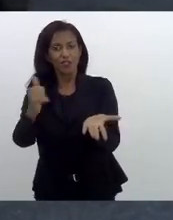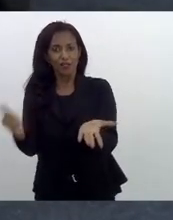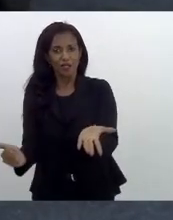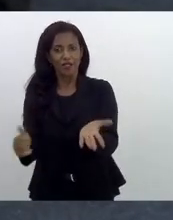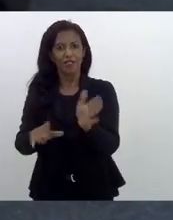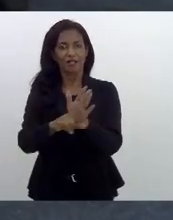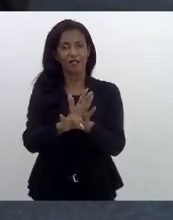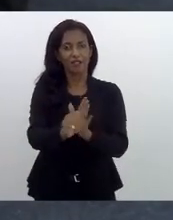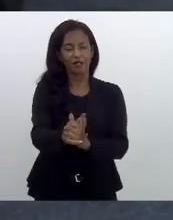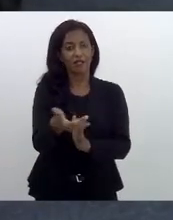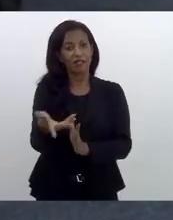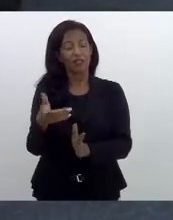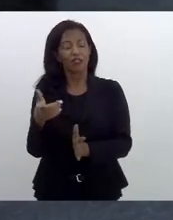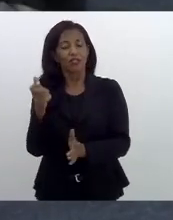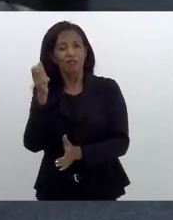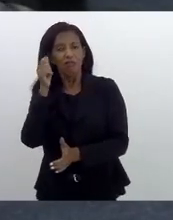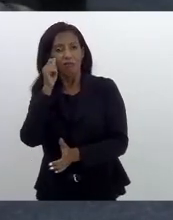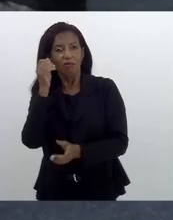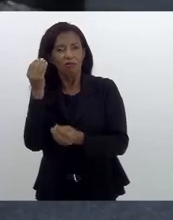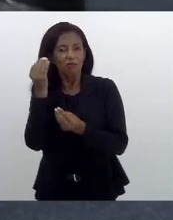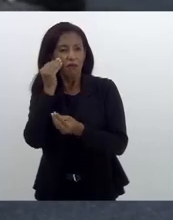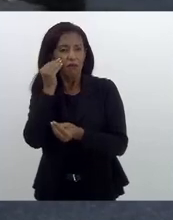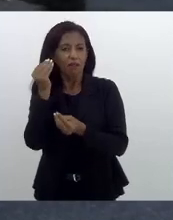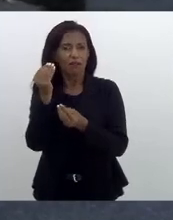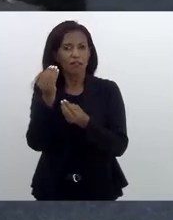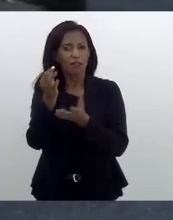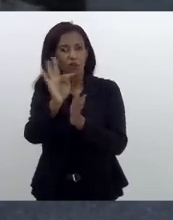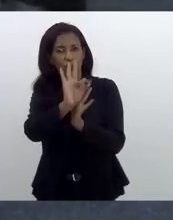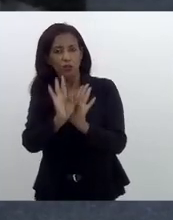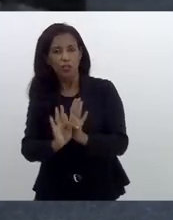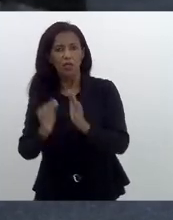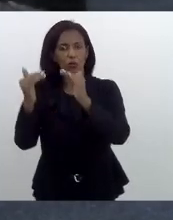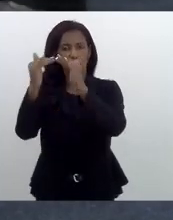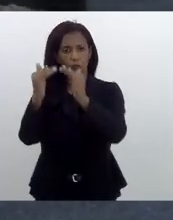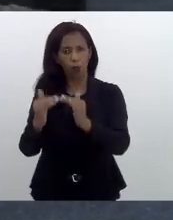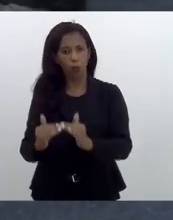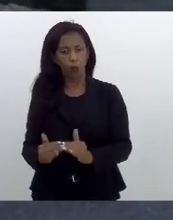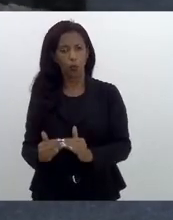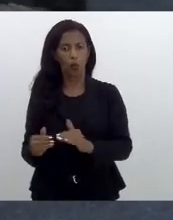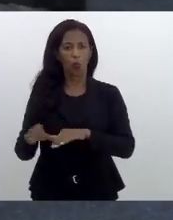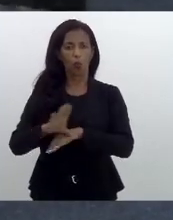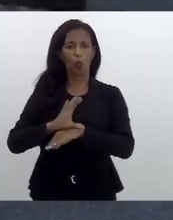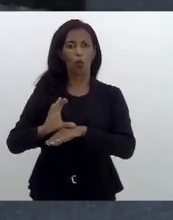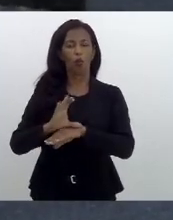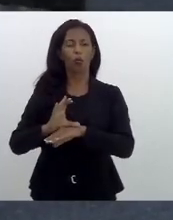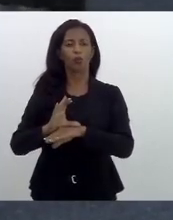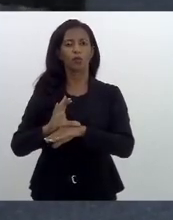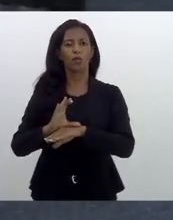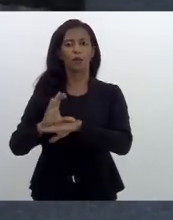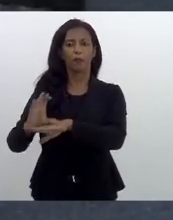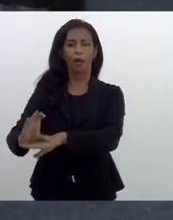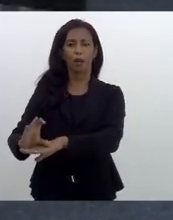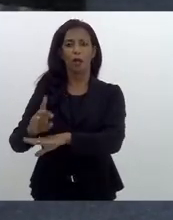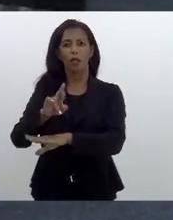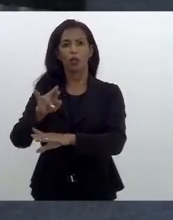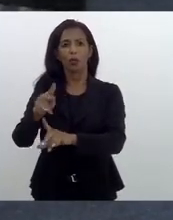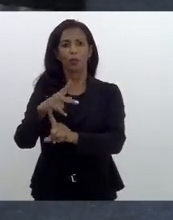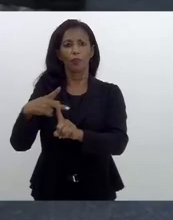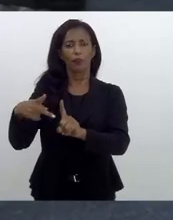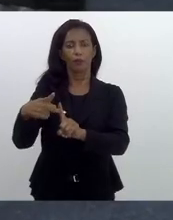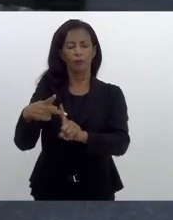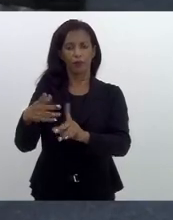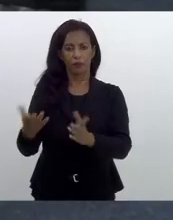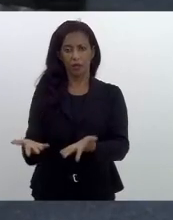complementar e a gente tentaria fazer um texto de acordo com relação com à composição do conselho do Rio Previdência que é inclusive não